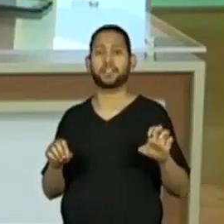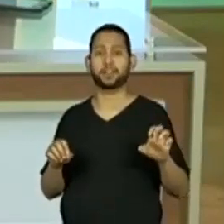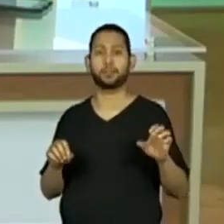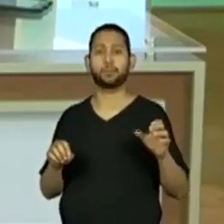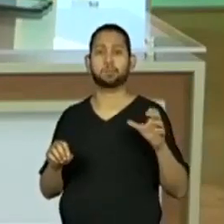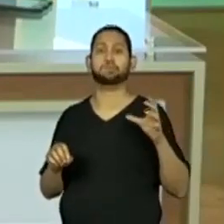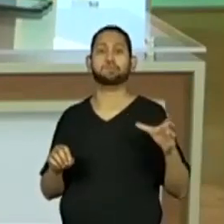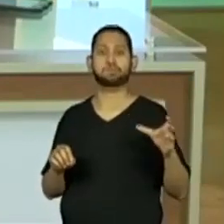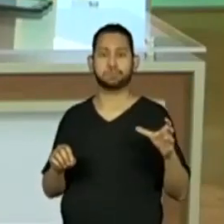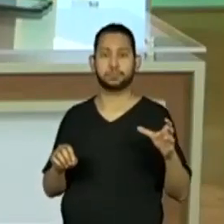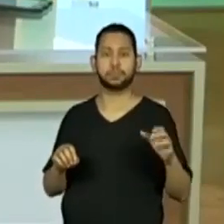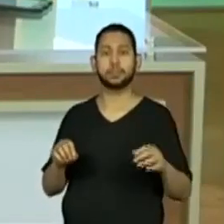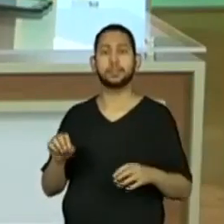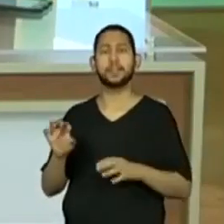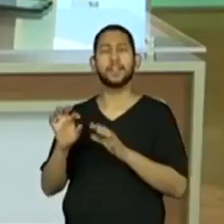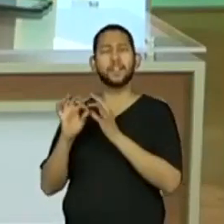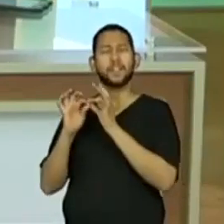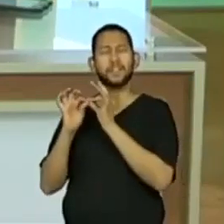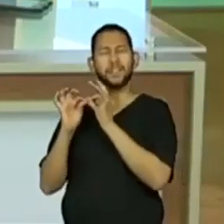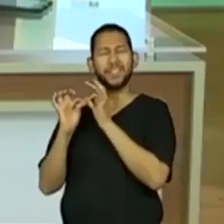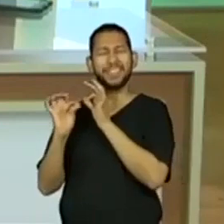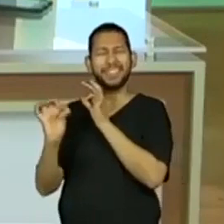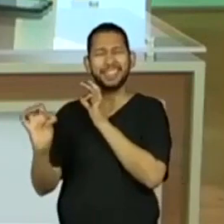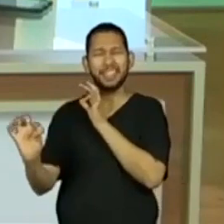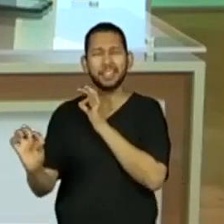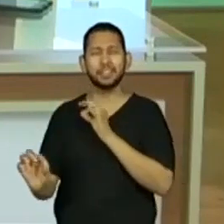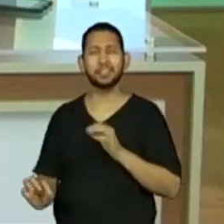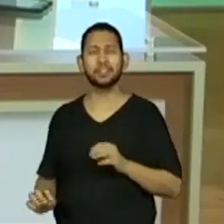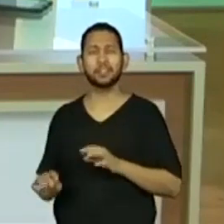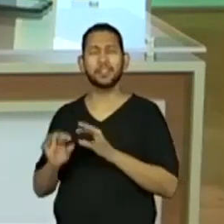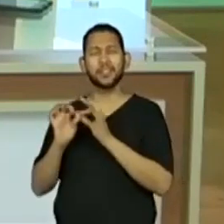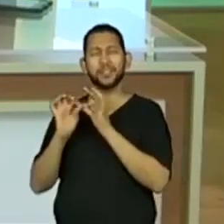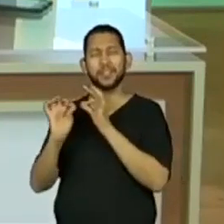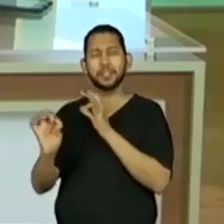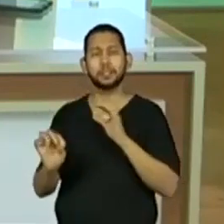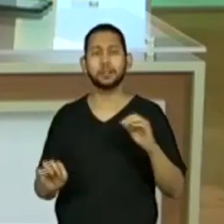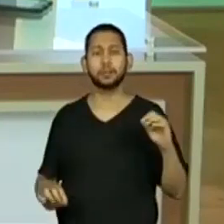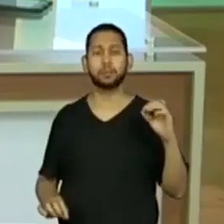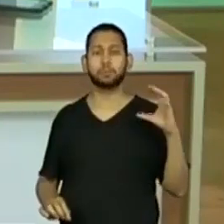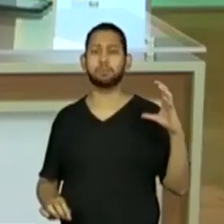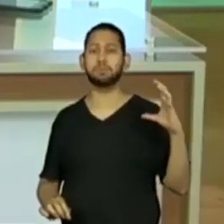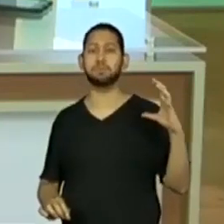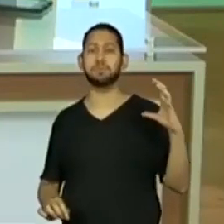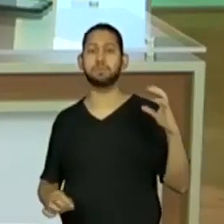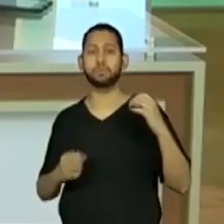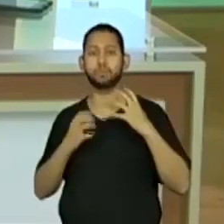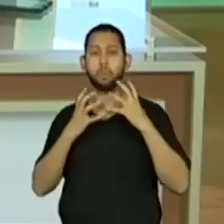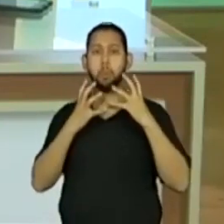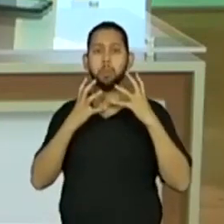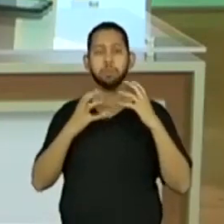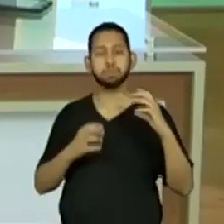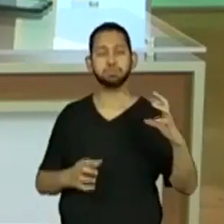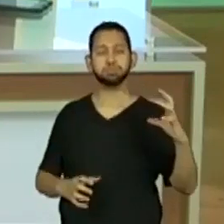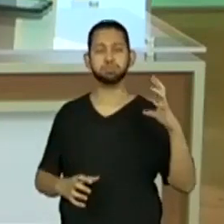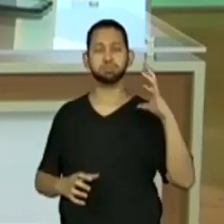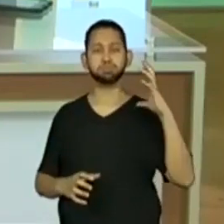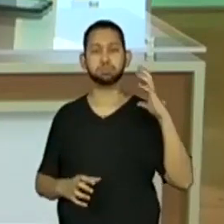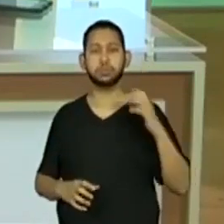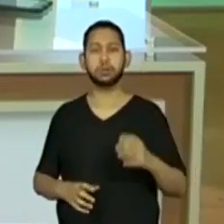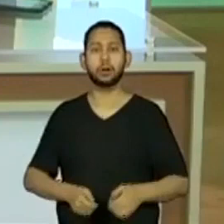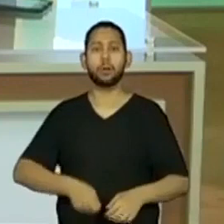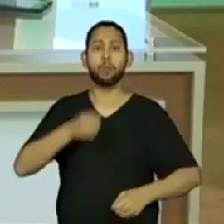som agudo. Enquanto o som agudo é fininho, eu tenho um som grave, forte, bom, o som